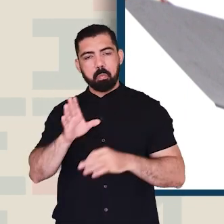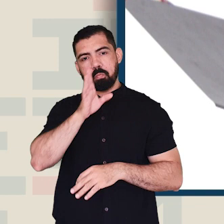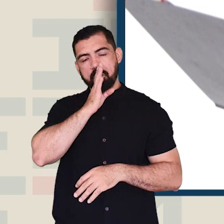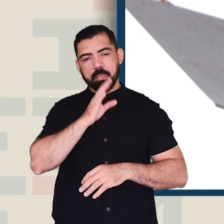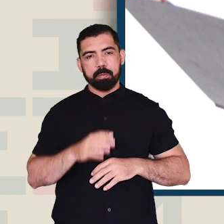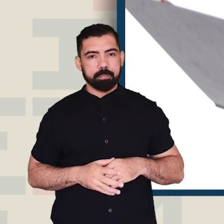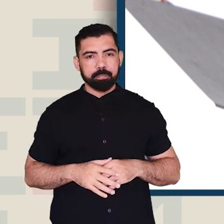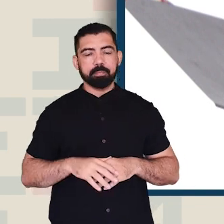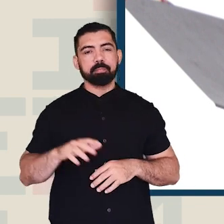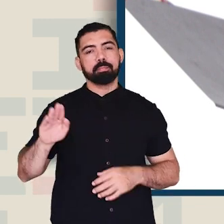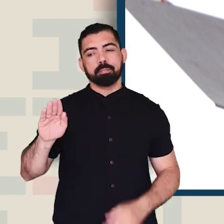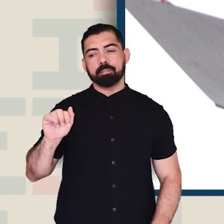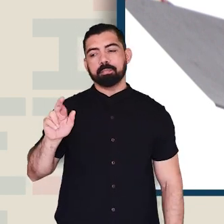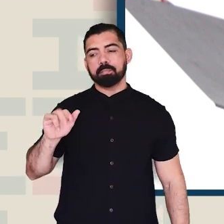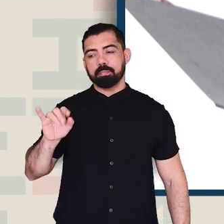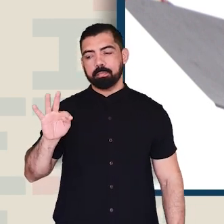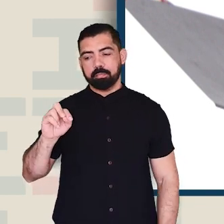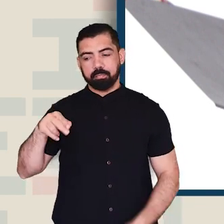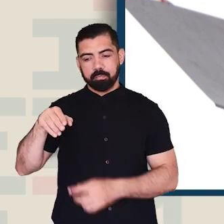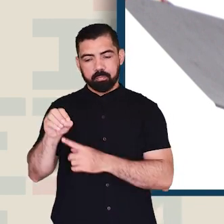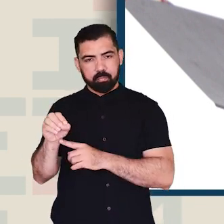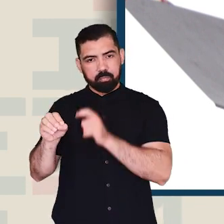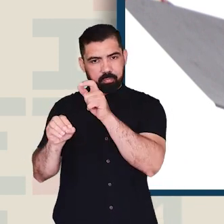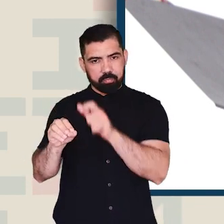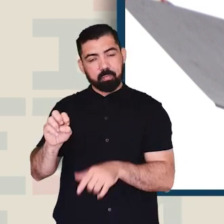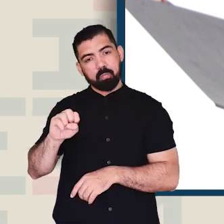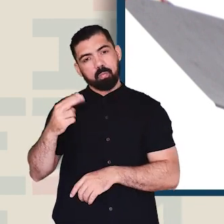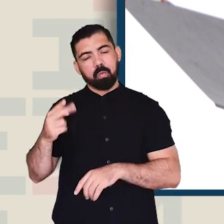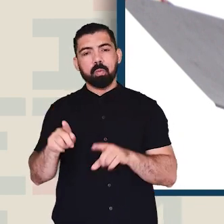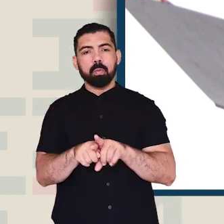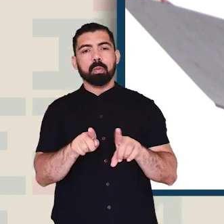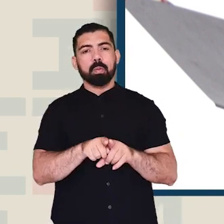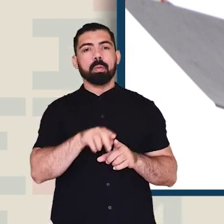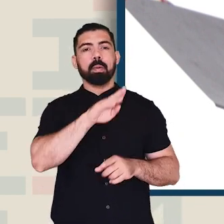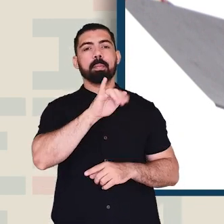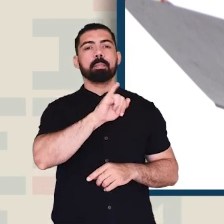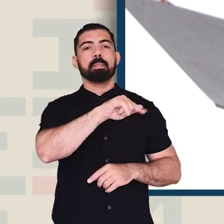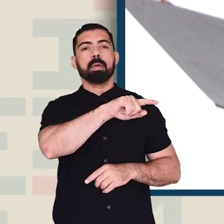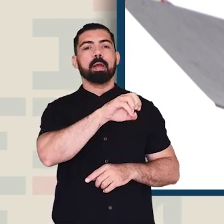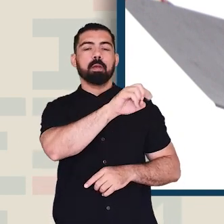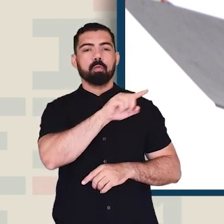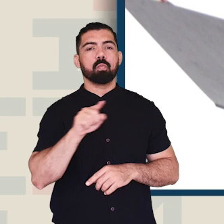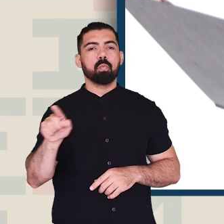o cara barítono ou o baixo, ele cantava